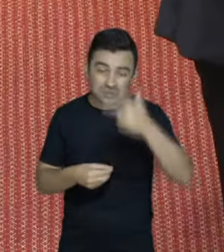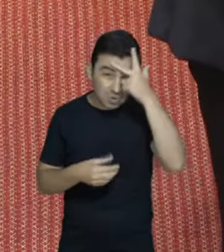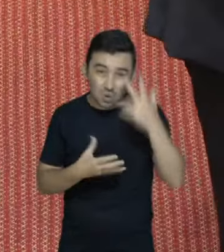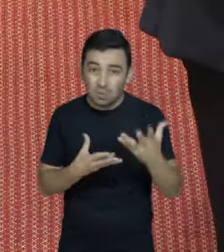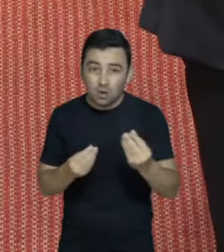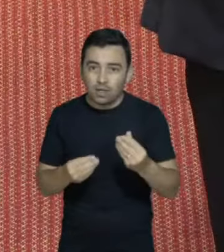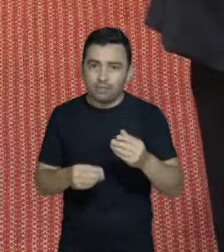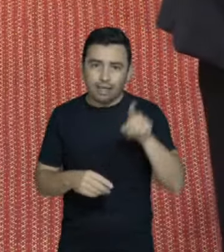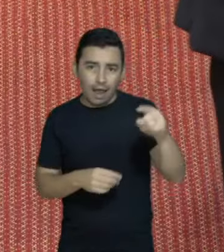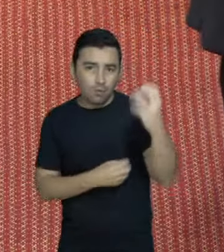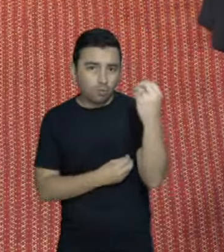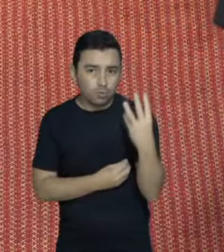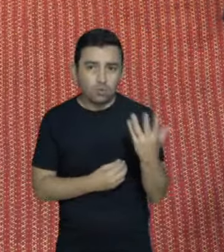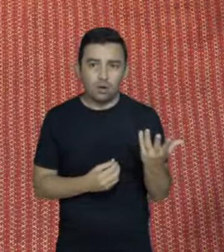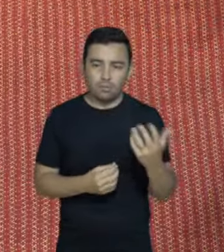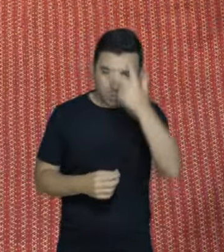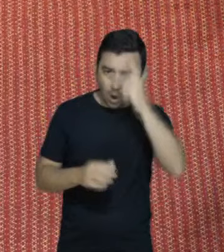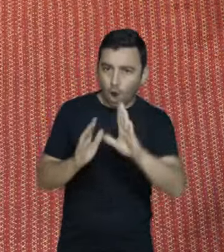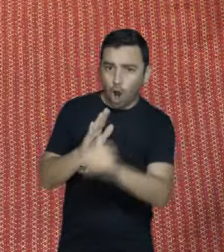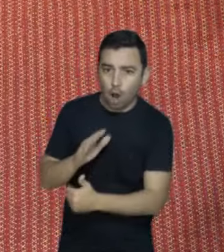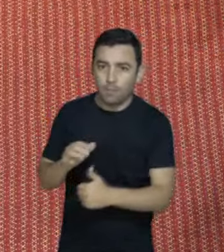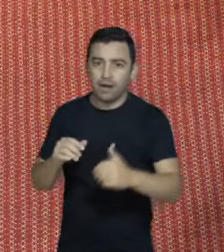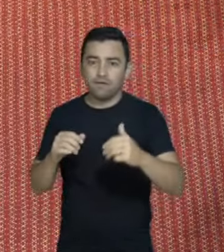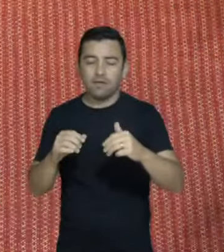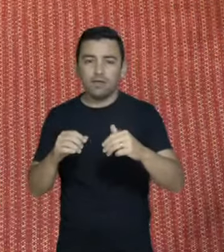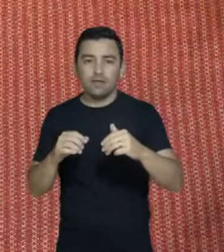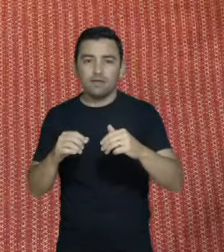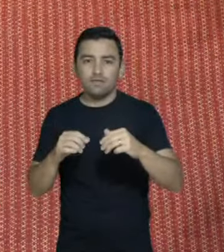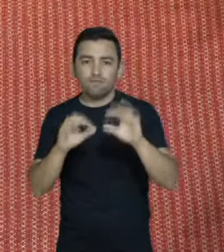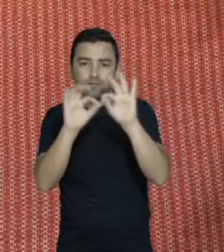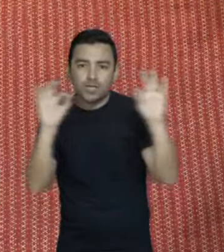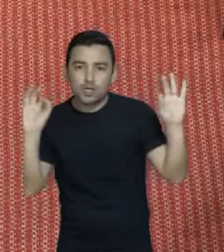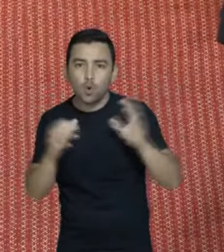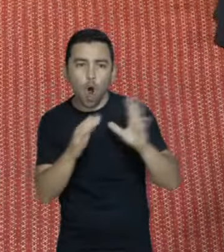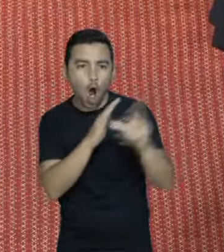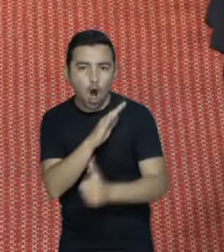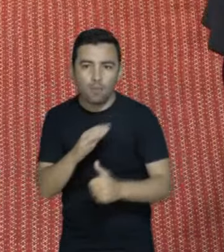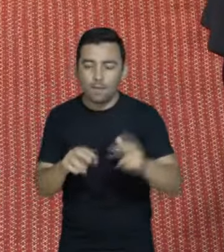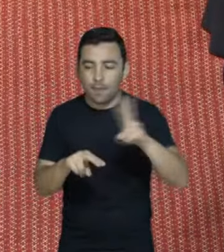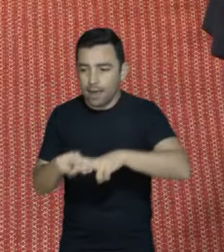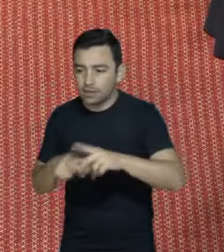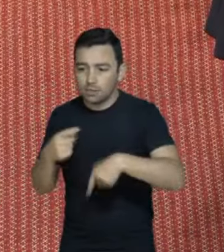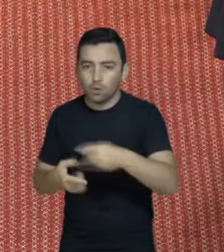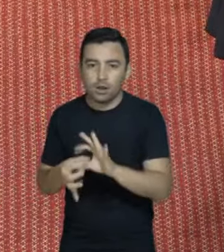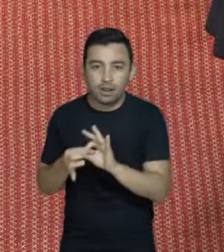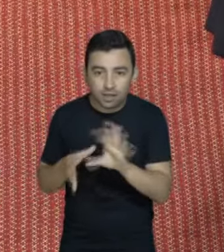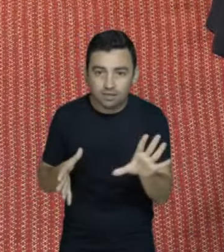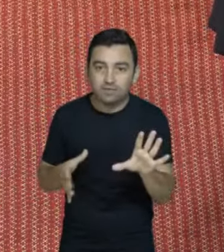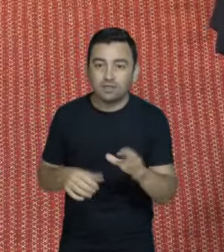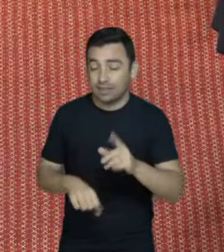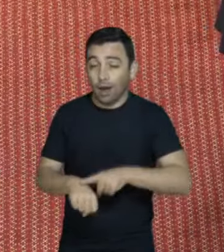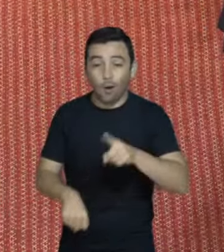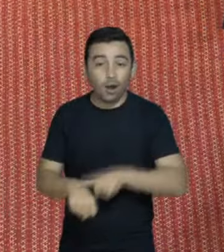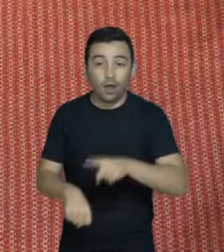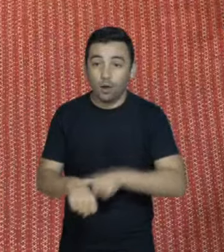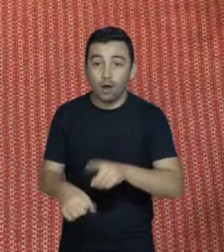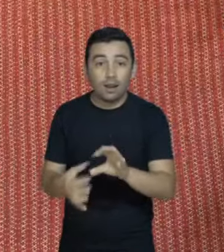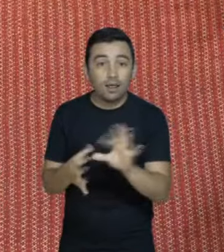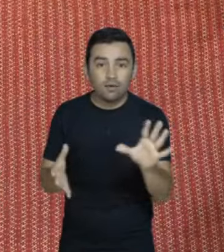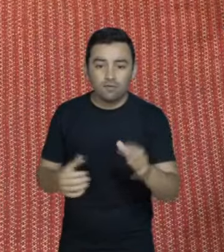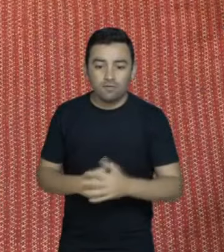semáforo, o cara roubando fiação elétrica, daí prendem, no outro dia o cara está solto, no outro dia não, né? No mesmo dia o cara está solto.